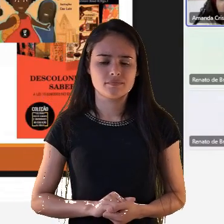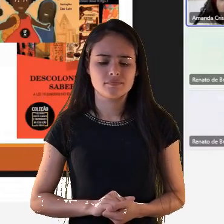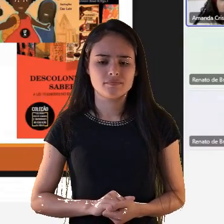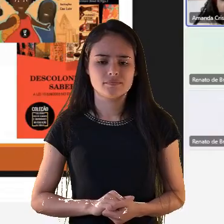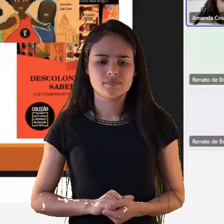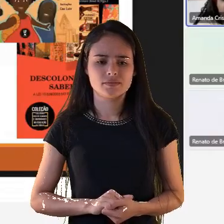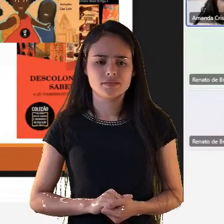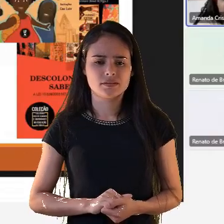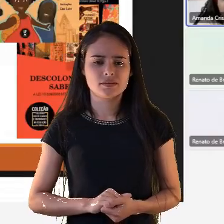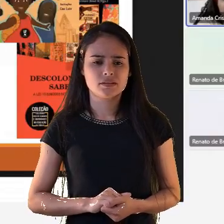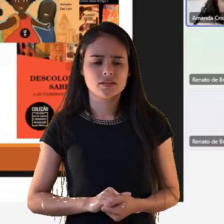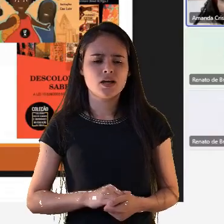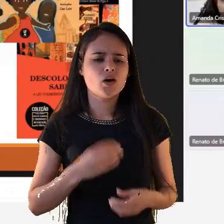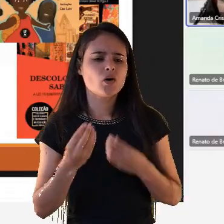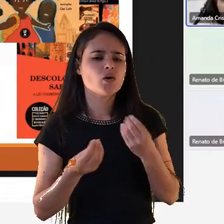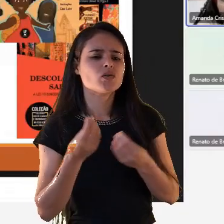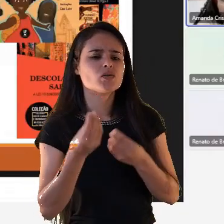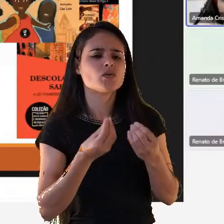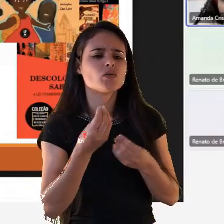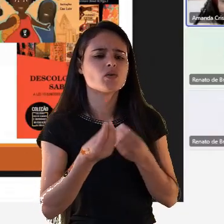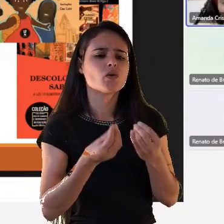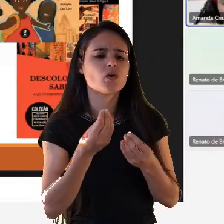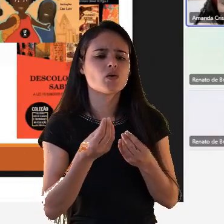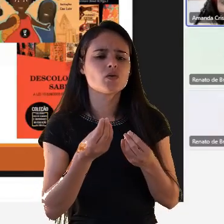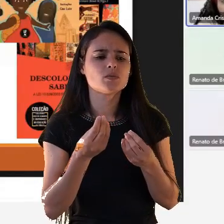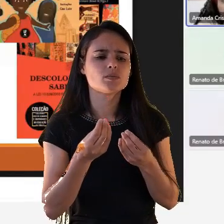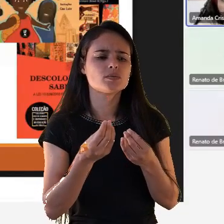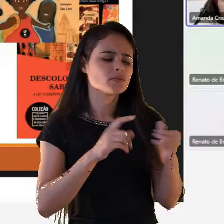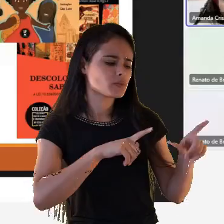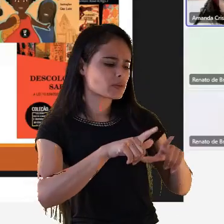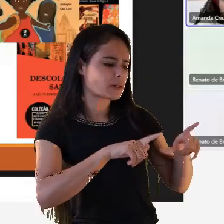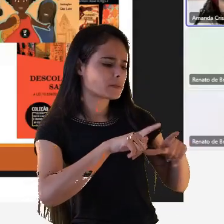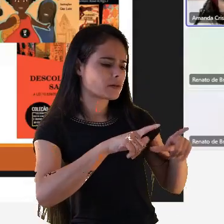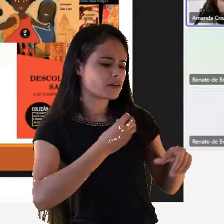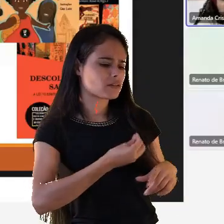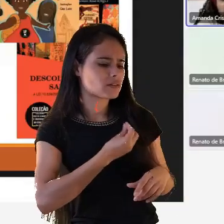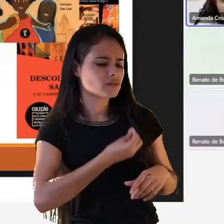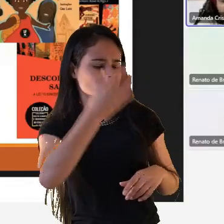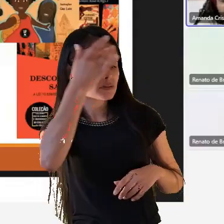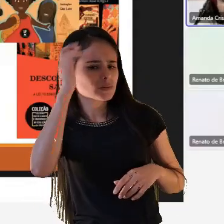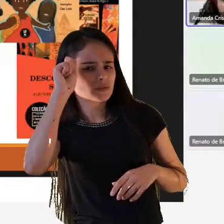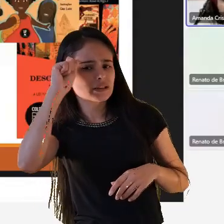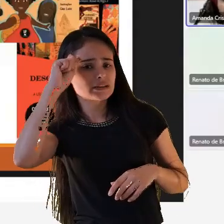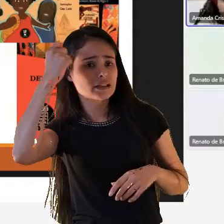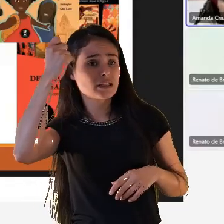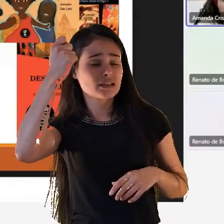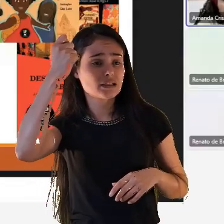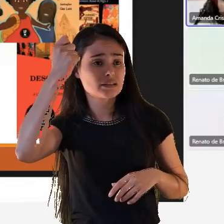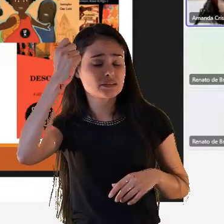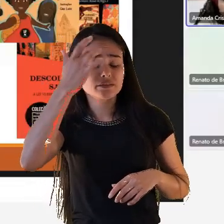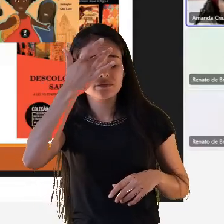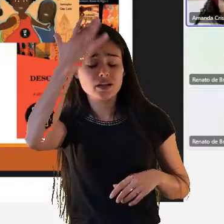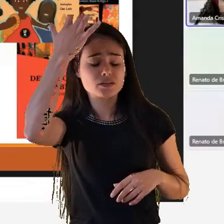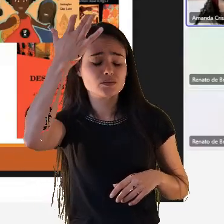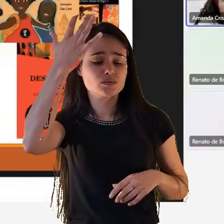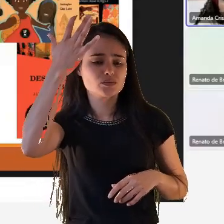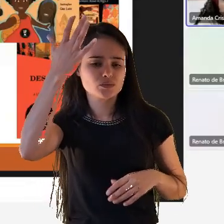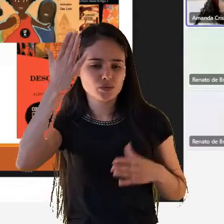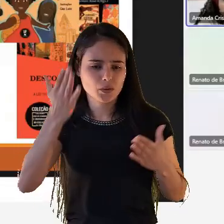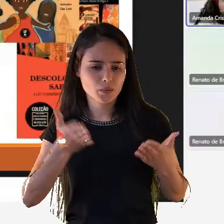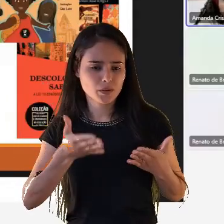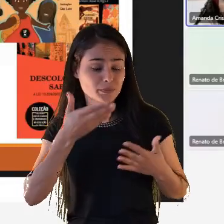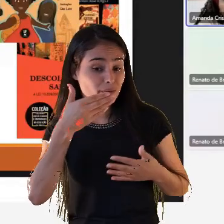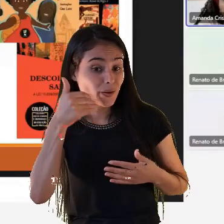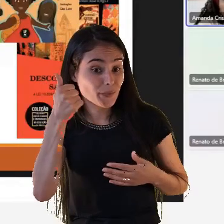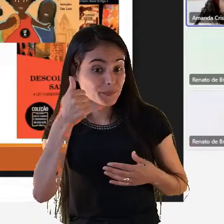assim, facilitando, melhorando o trabalho no Brasil. Eu quis trazer a Bárbara porque a Bárbara